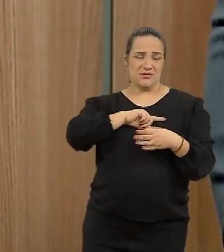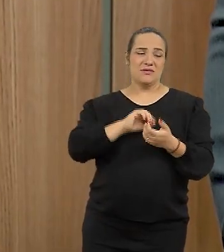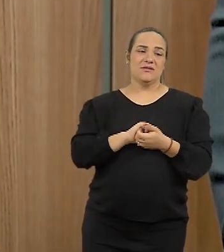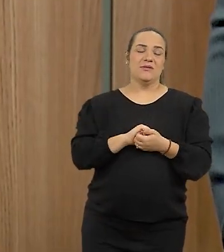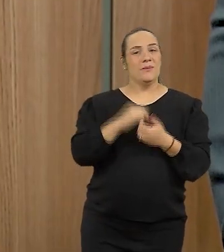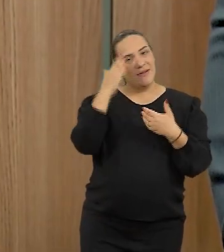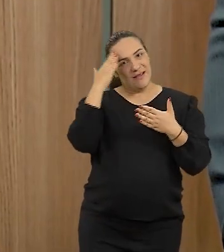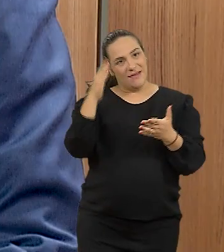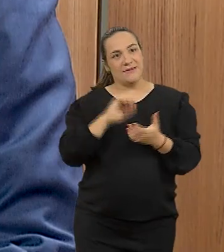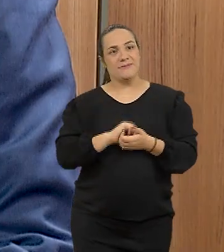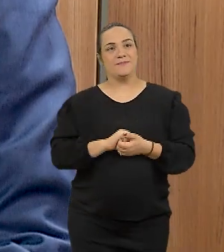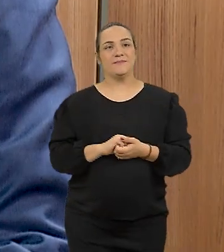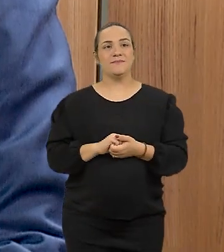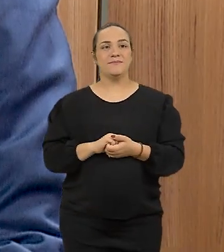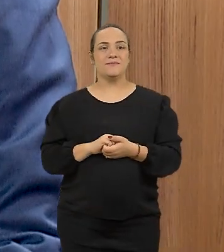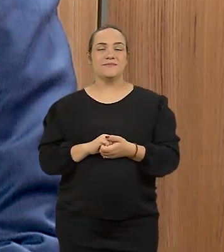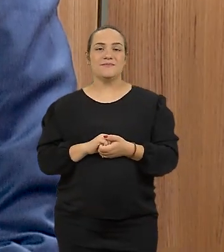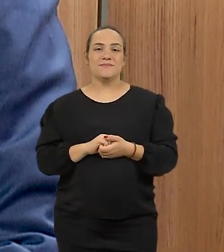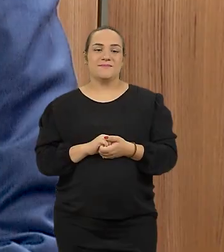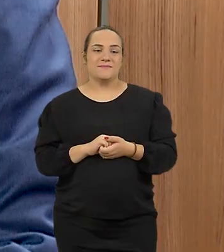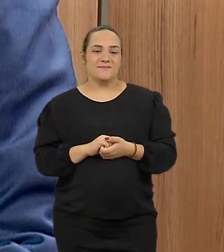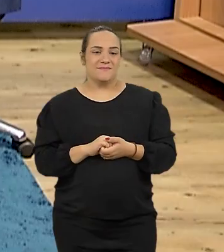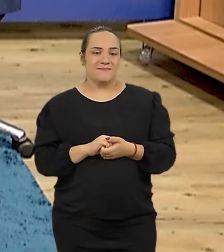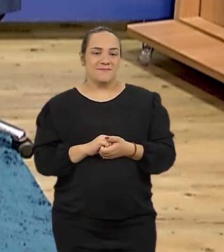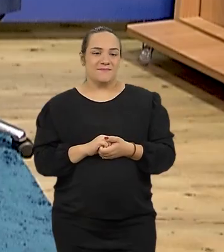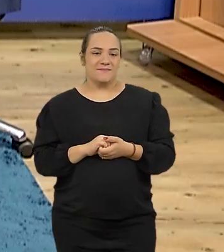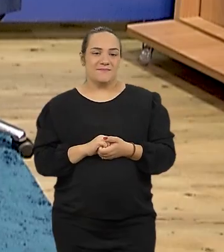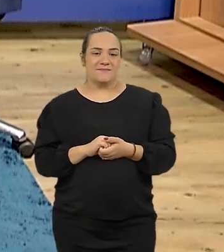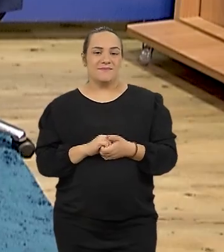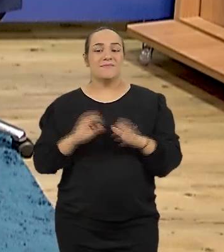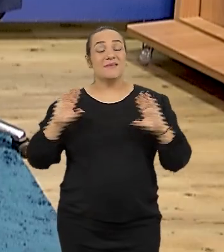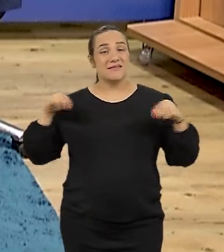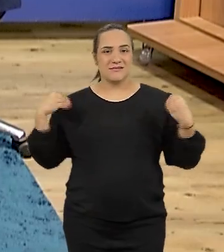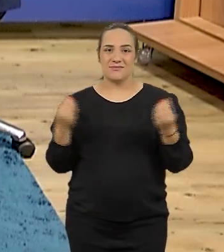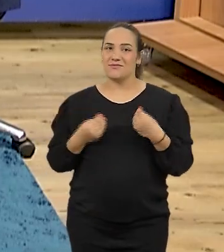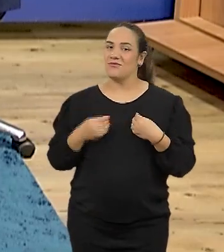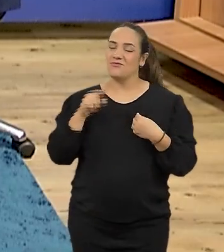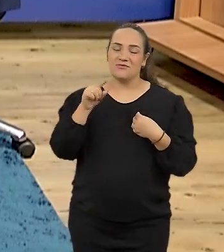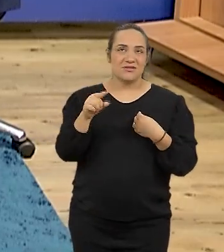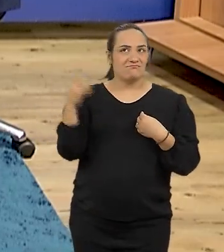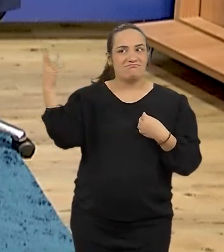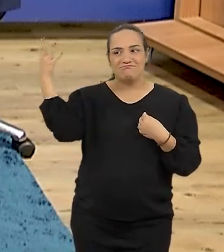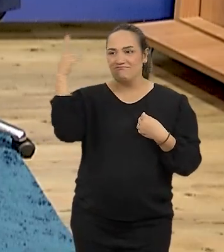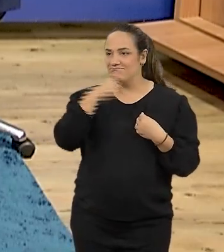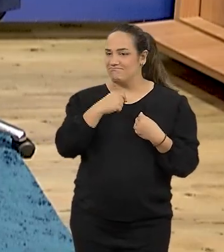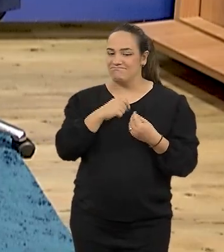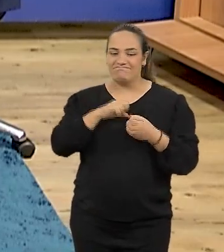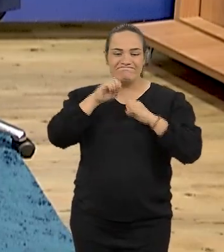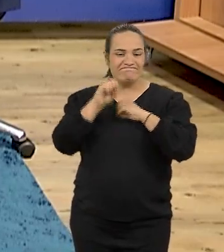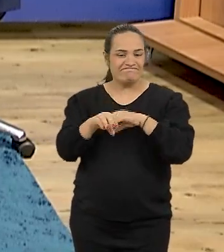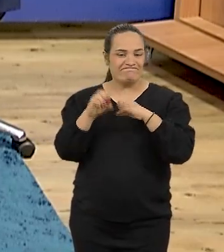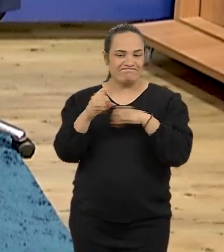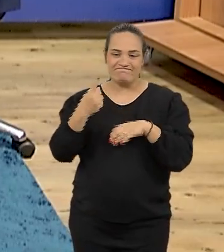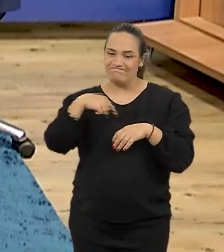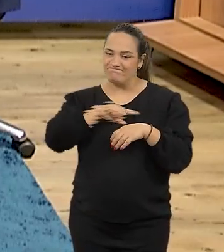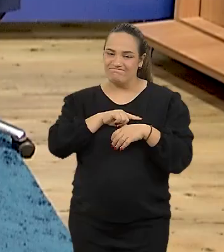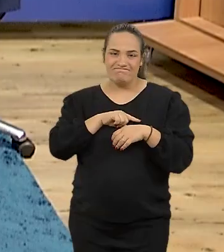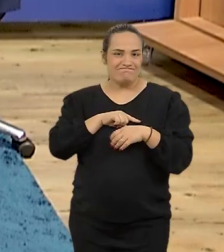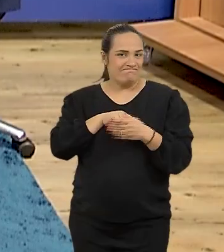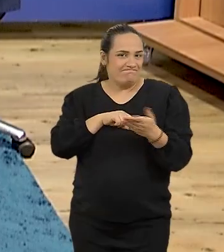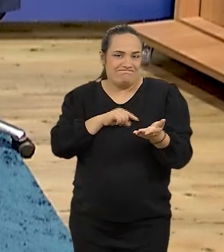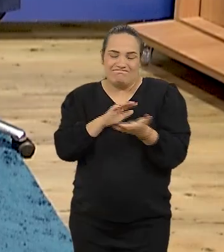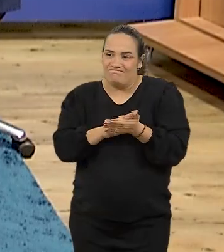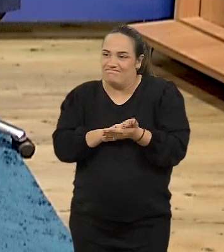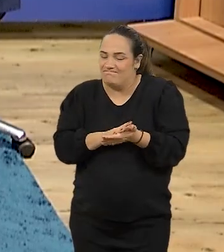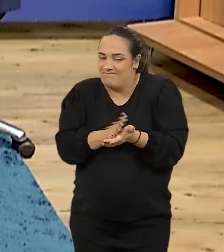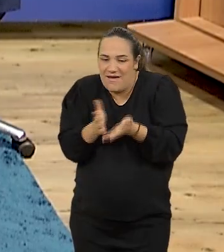ensinamentos que o senhor nos deu hoje. Obrigado. Desembargador, aqui o senhor abrilhantou aqui